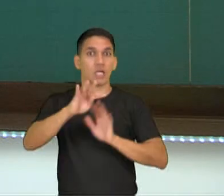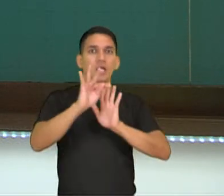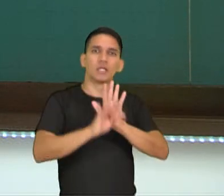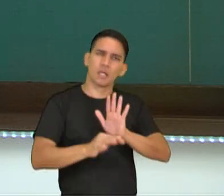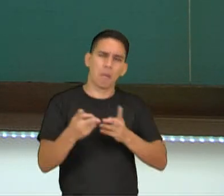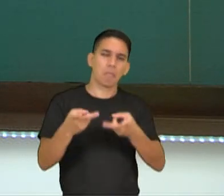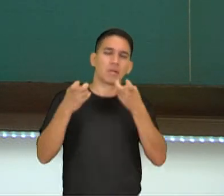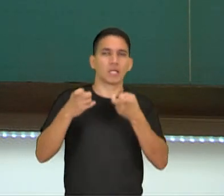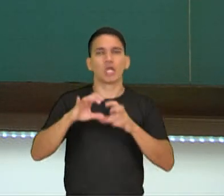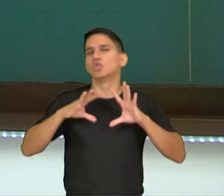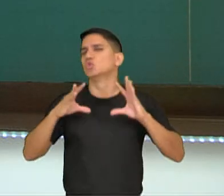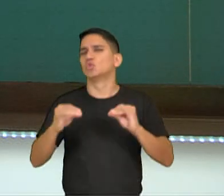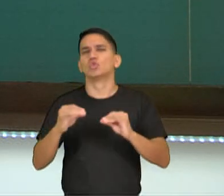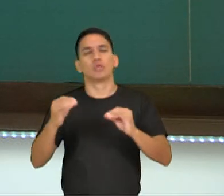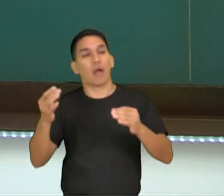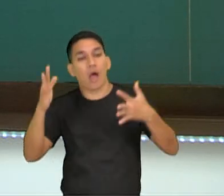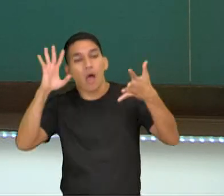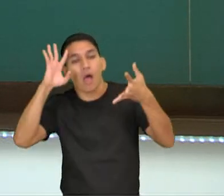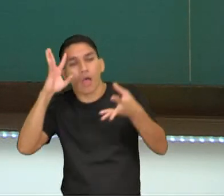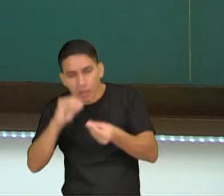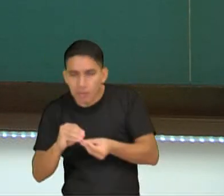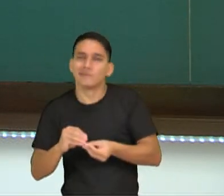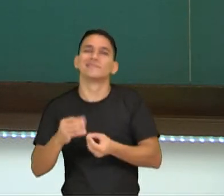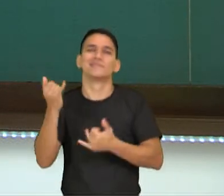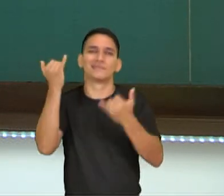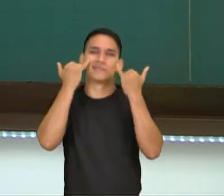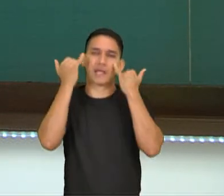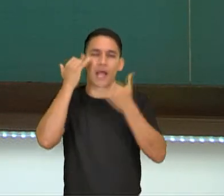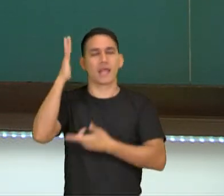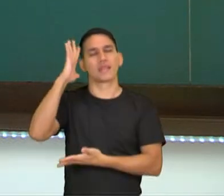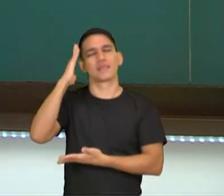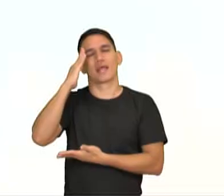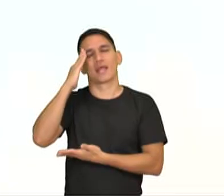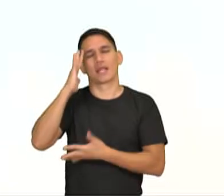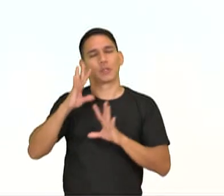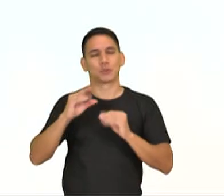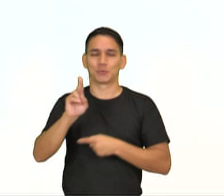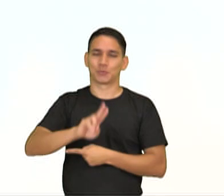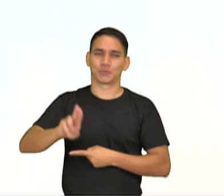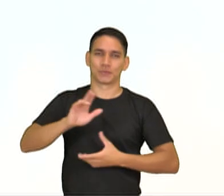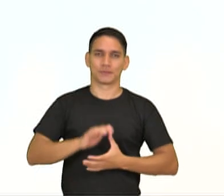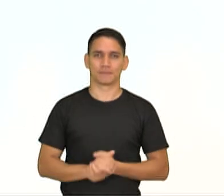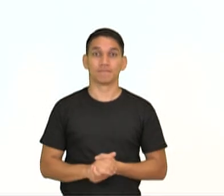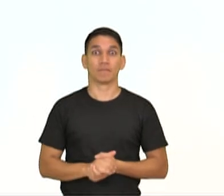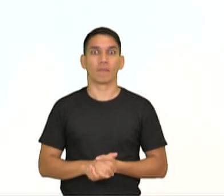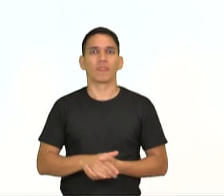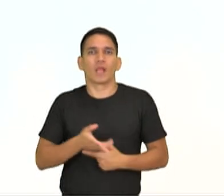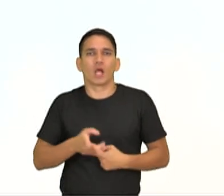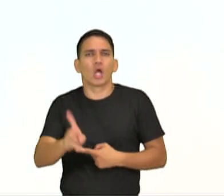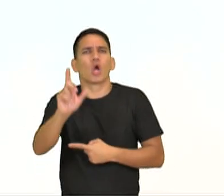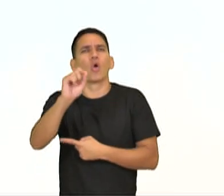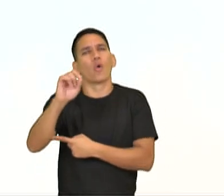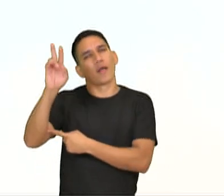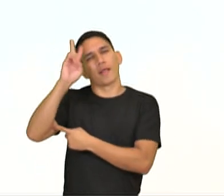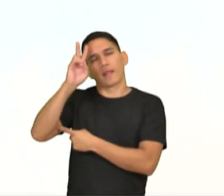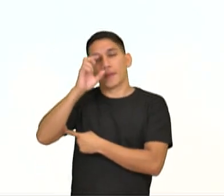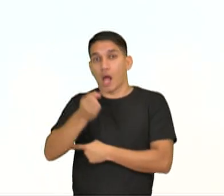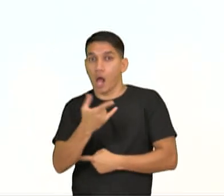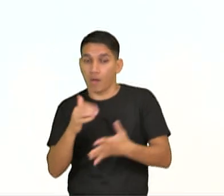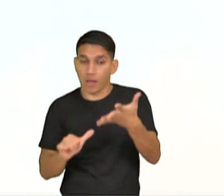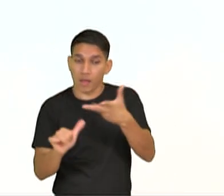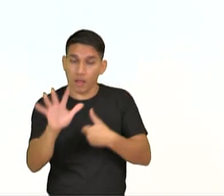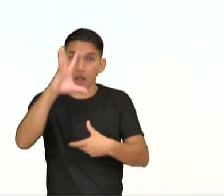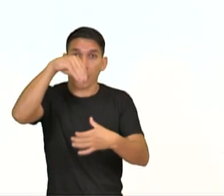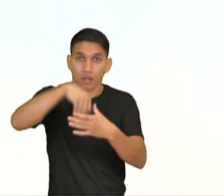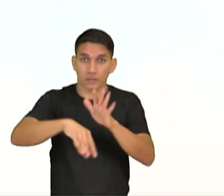tudo autoexplicativo, é bem fácil de compreender o uso dessa plataforma. Então, continuando aqui, vamos relembrar alguns elementos que compõem